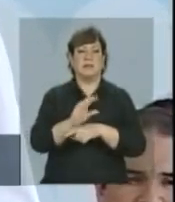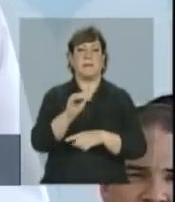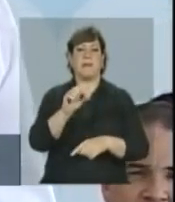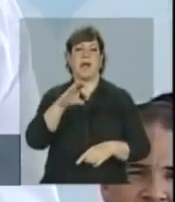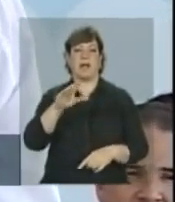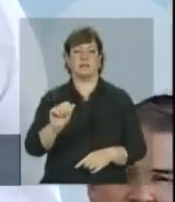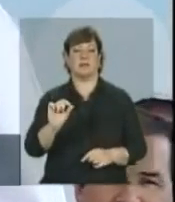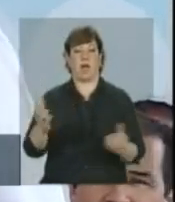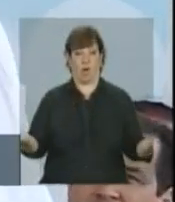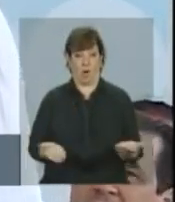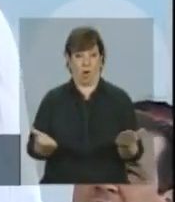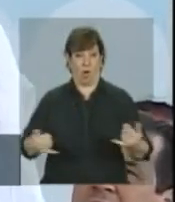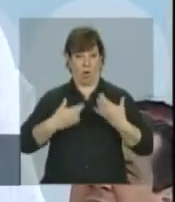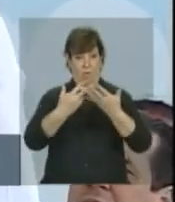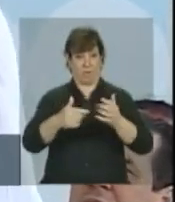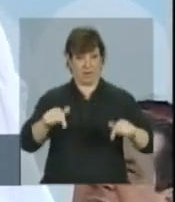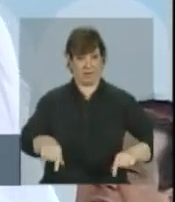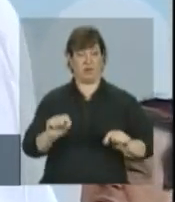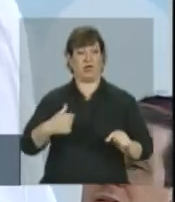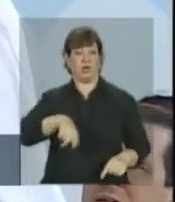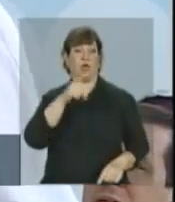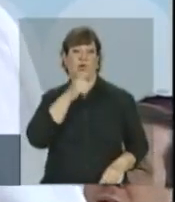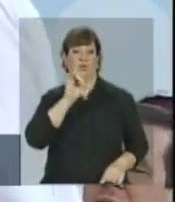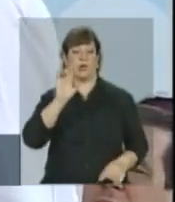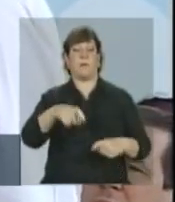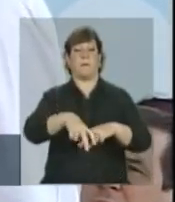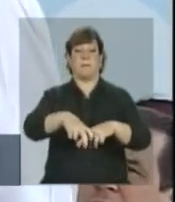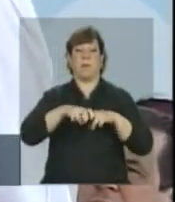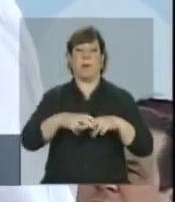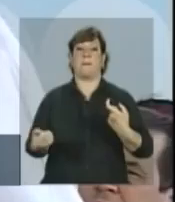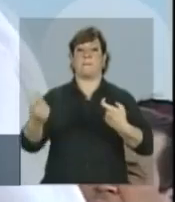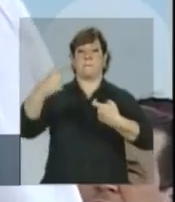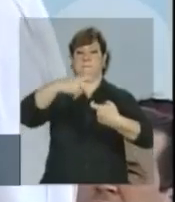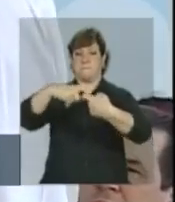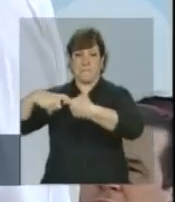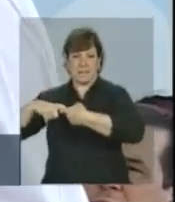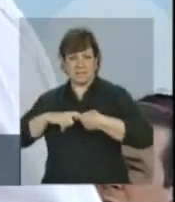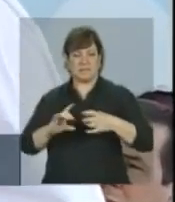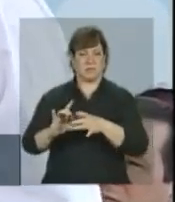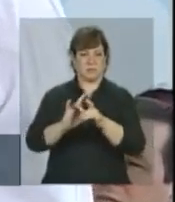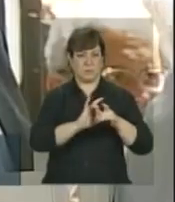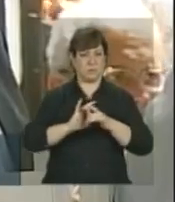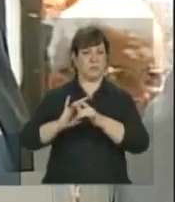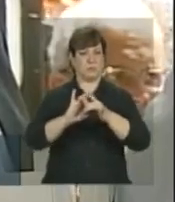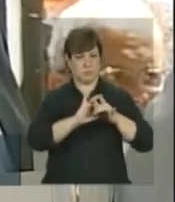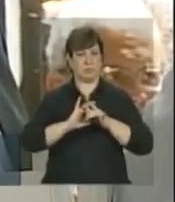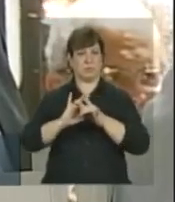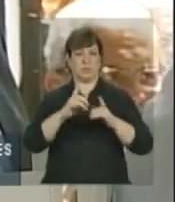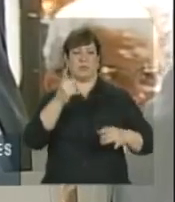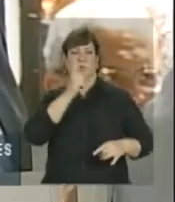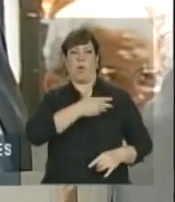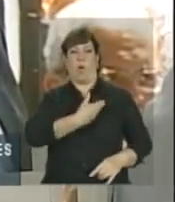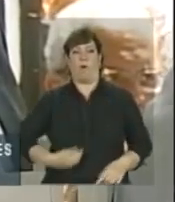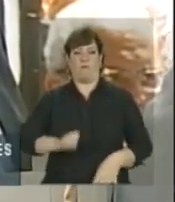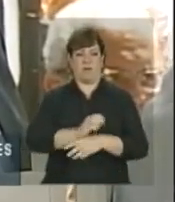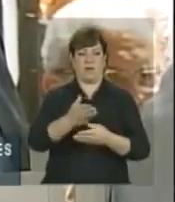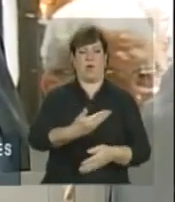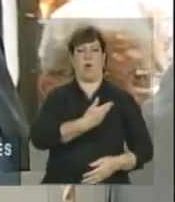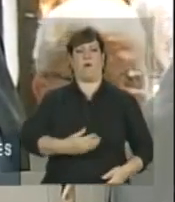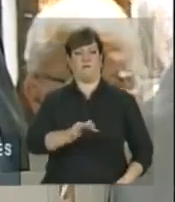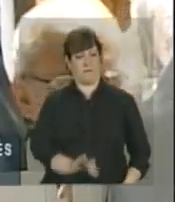comemorando isso aqui, e só conseguimos por causa de parceria, parceria e parceria com o governo do Estado, com o